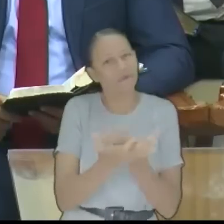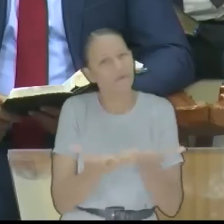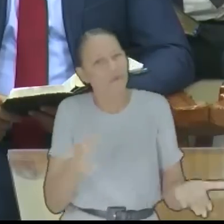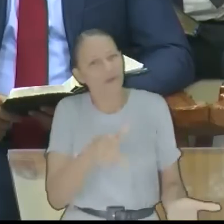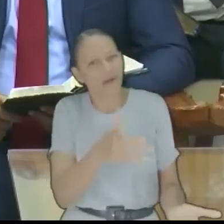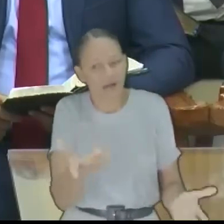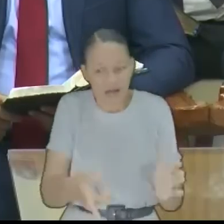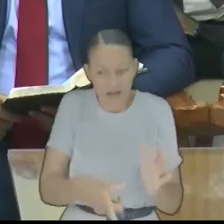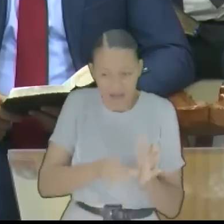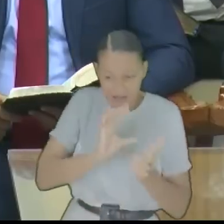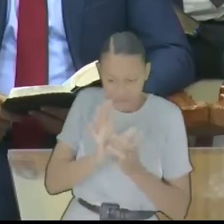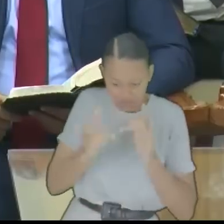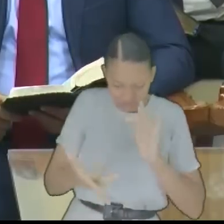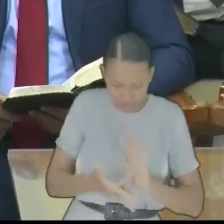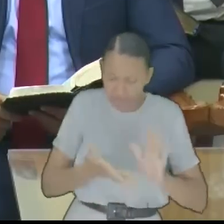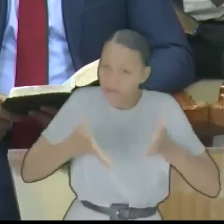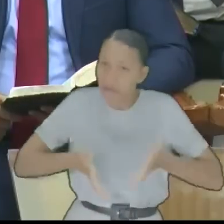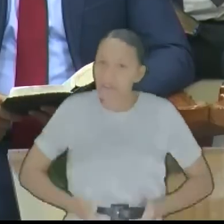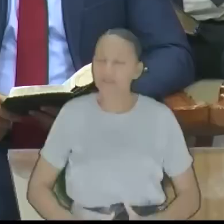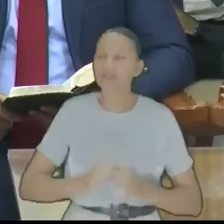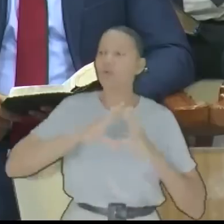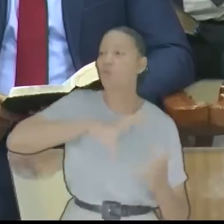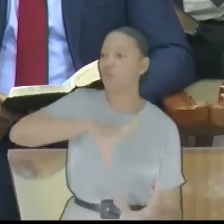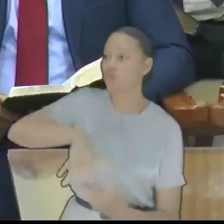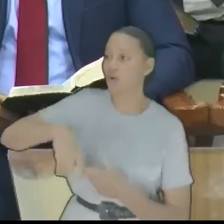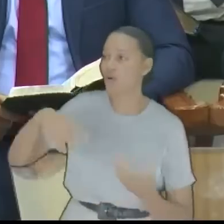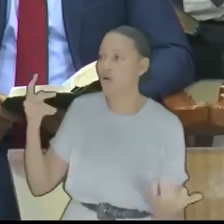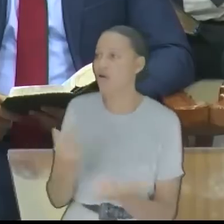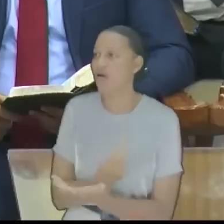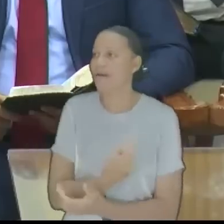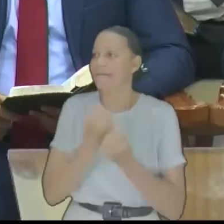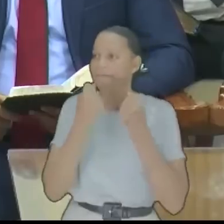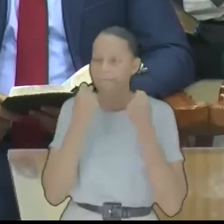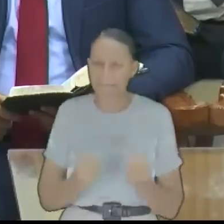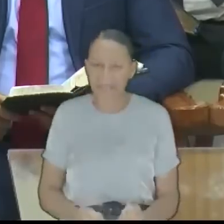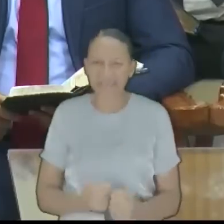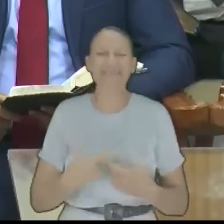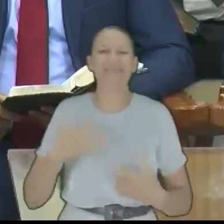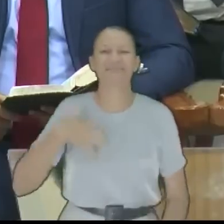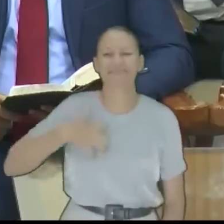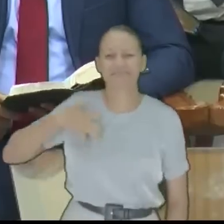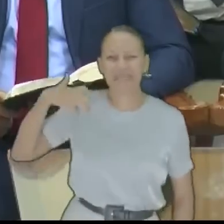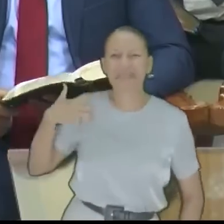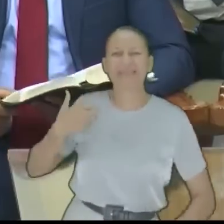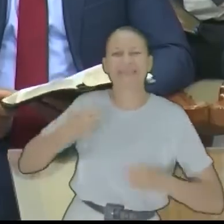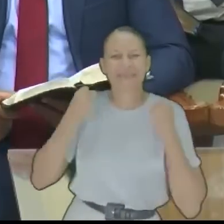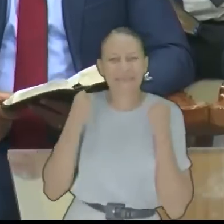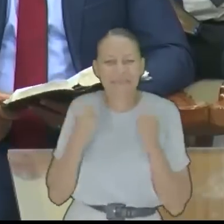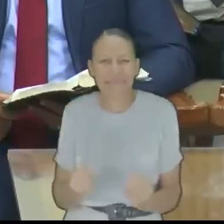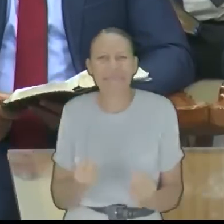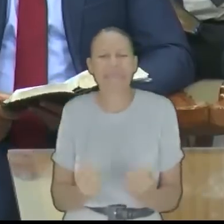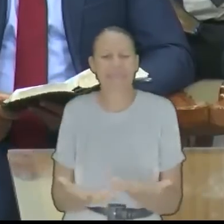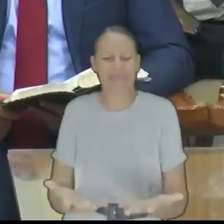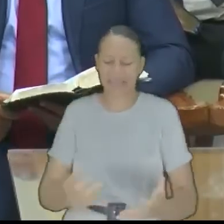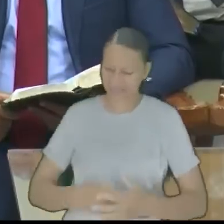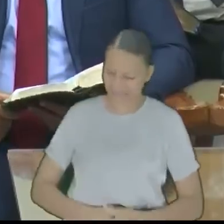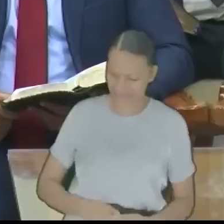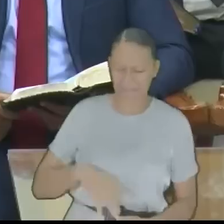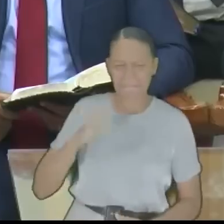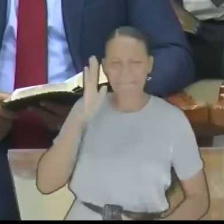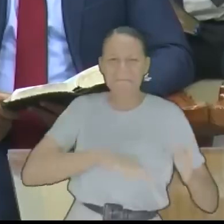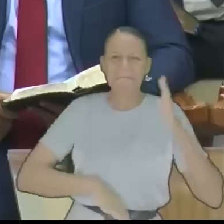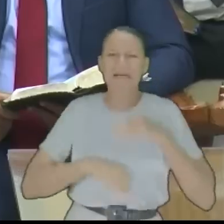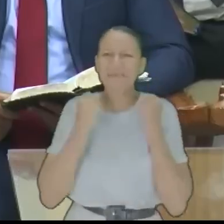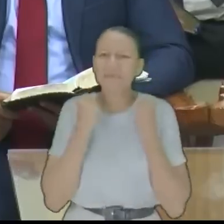que antes de Jesus vir ao mundo, a tragédia era grande, a miséria era grande, a maldade era